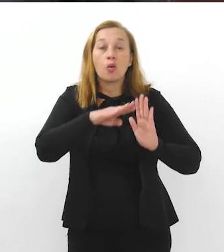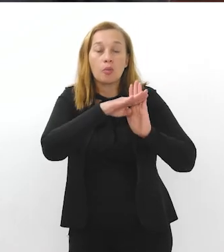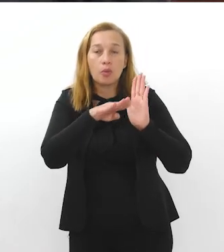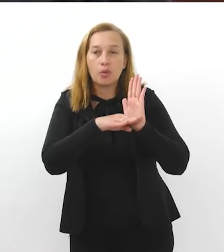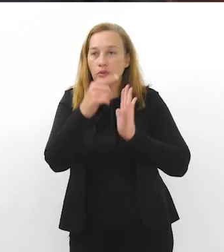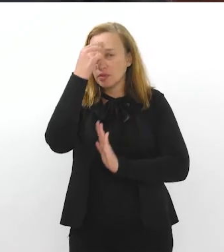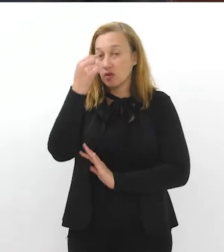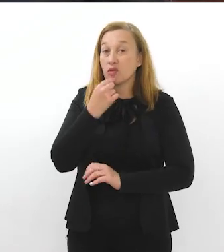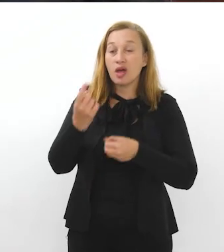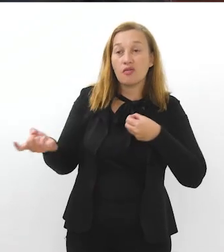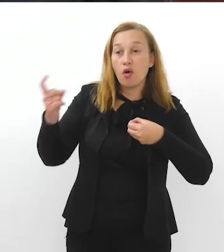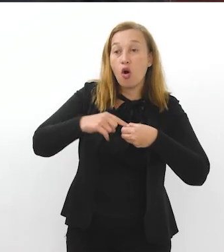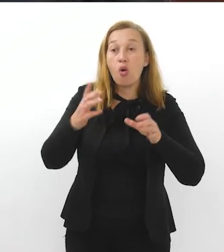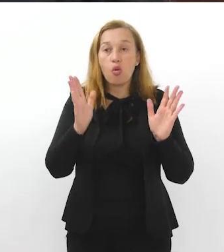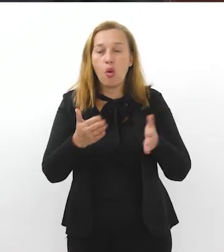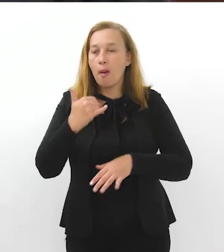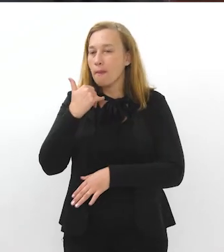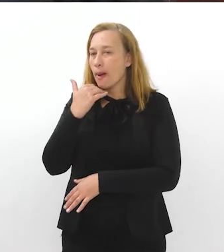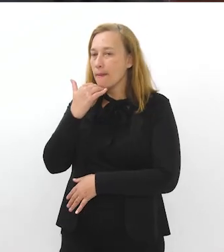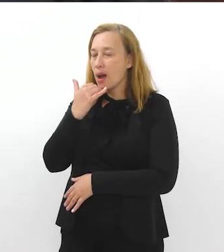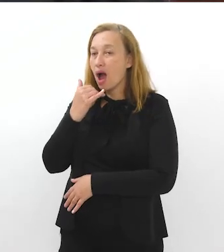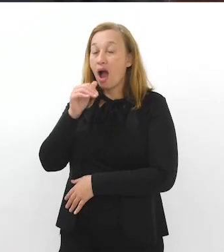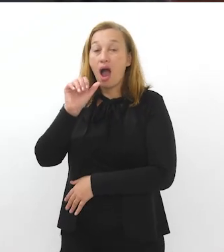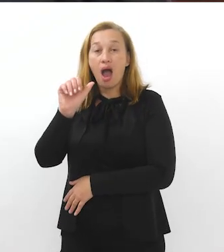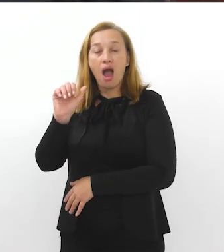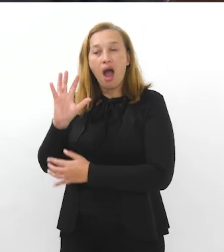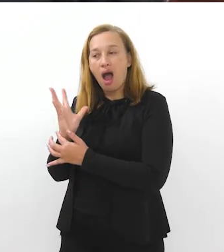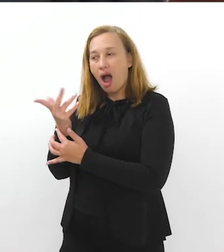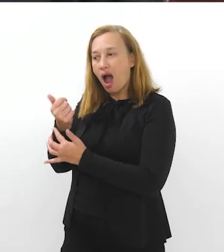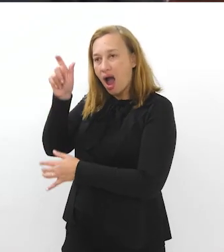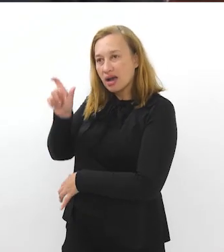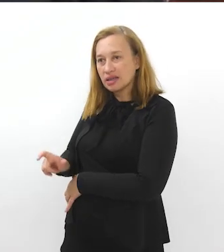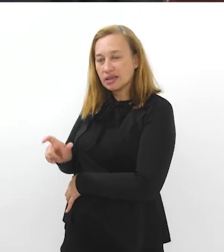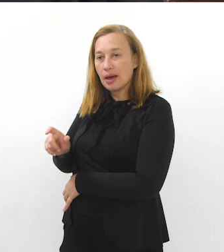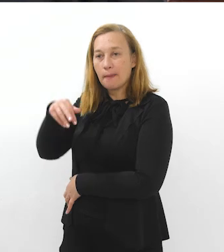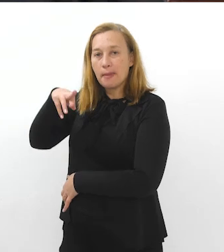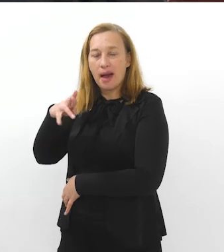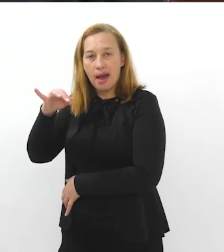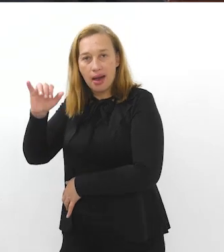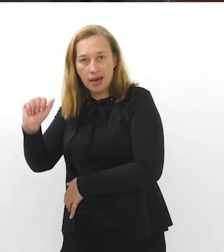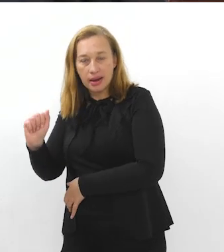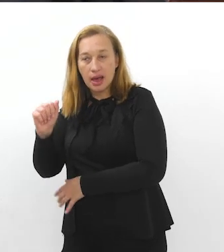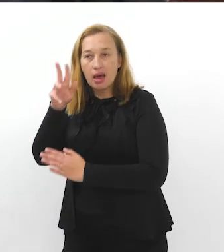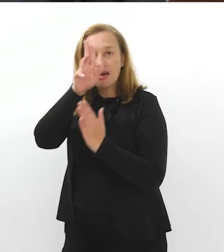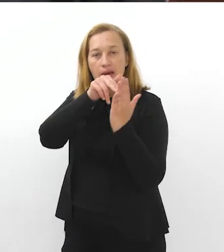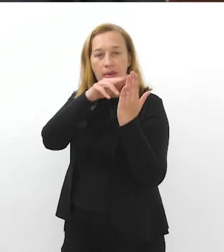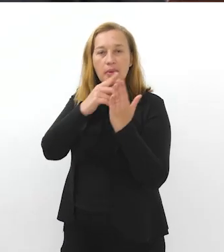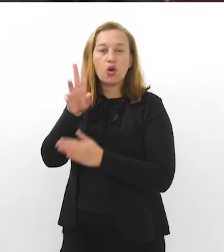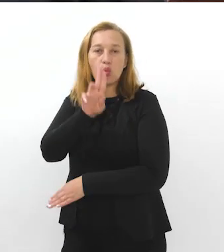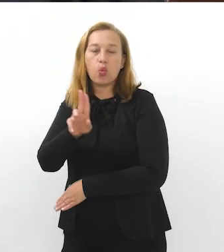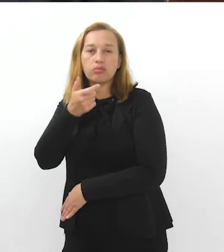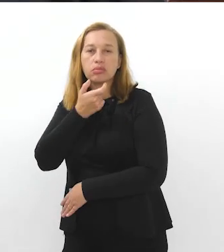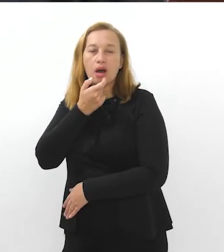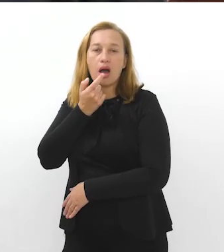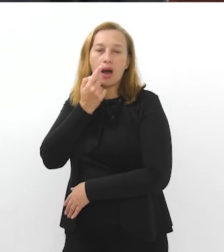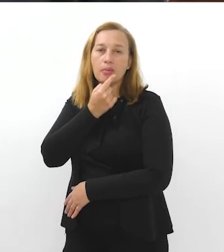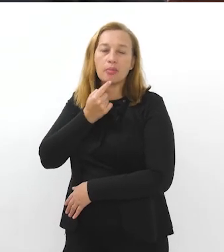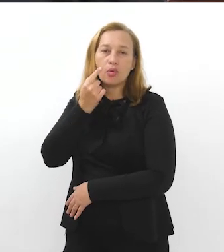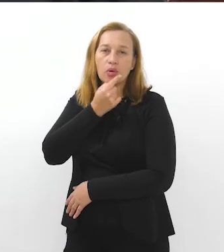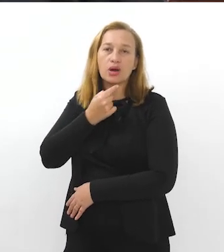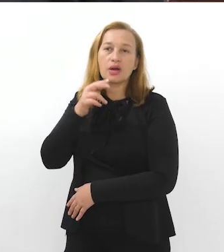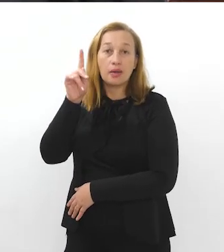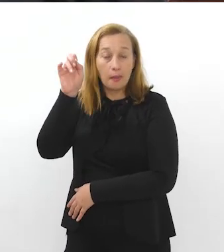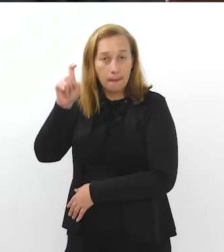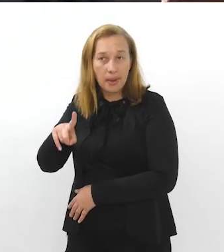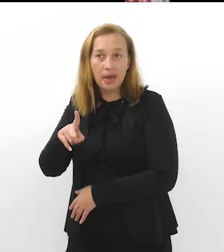O programa Perfil está de volta e hoje o nosso bate-papo é com a artista plástica Maria Gorete Chagas, que pinta suas telas usando a